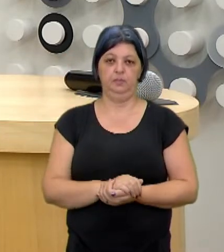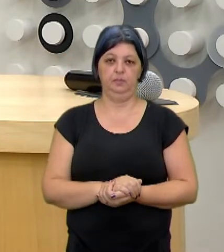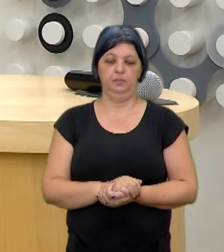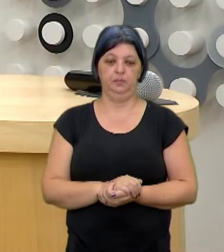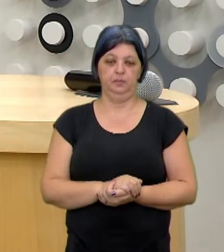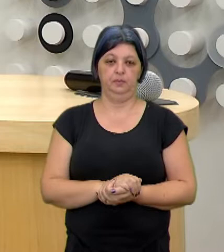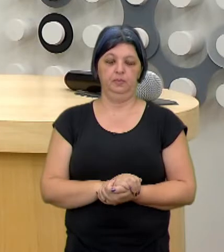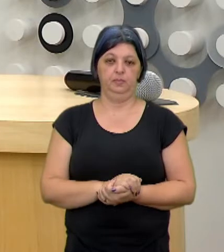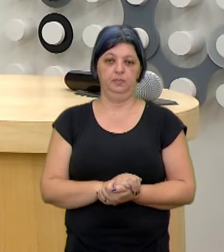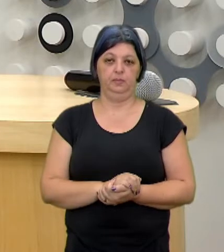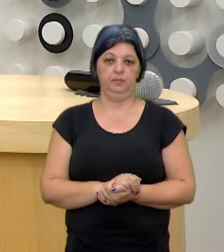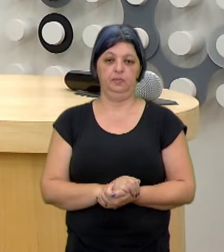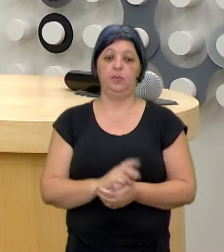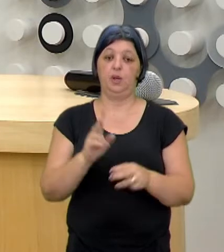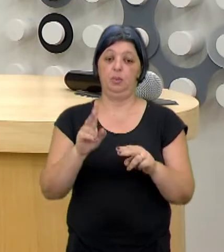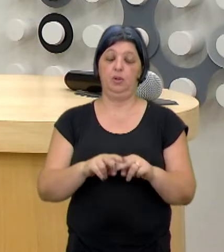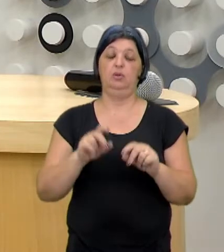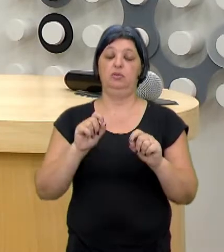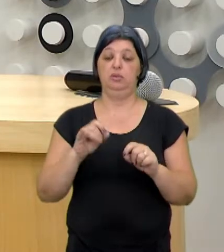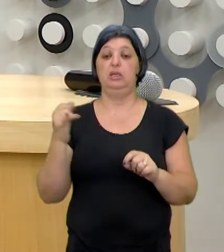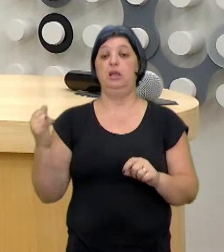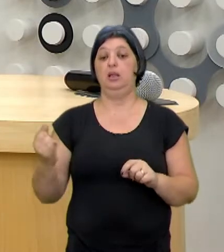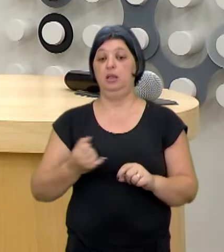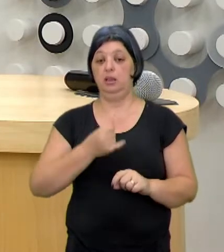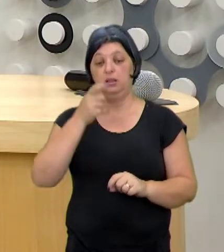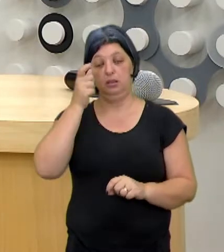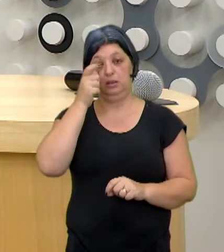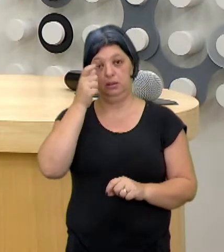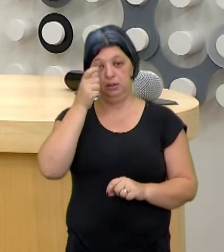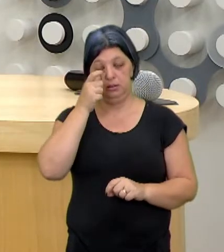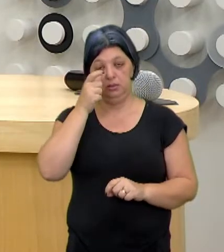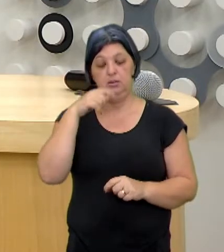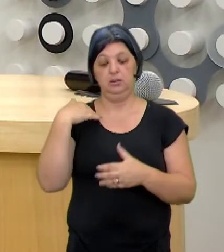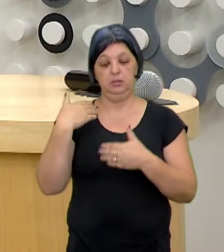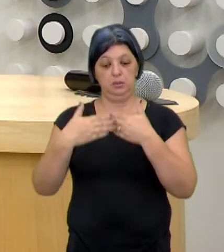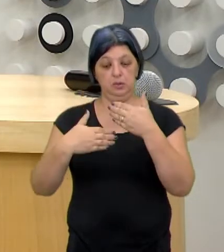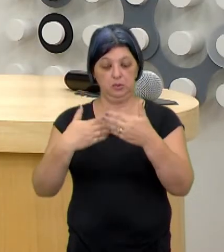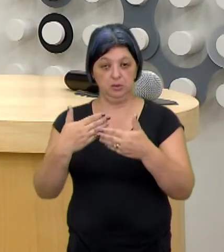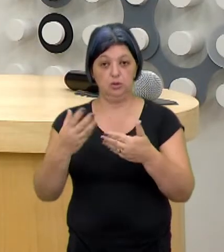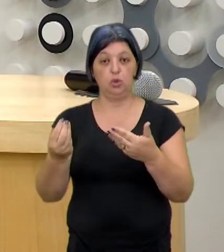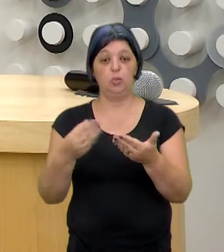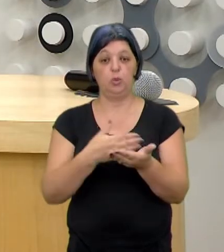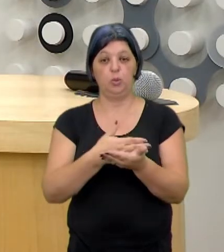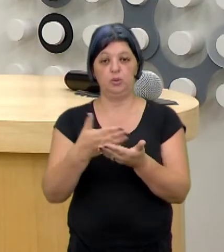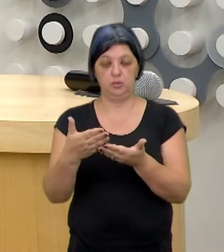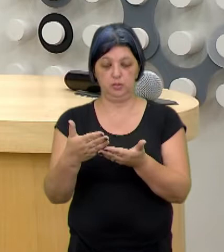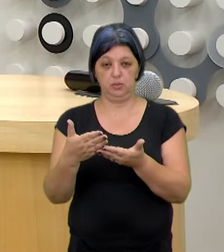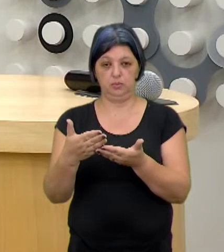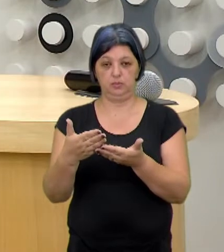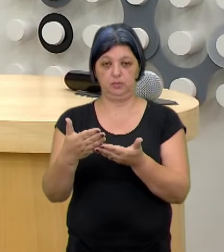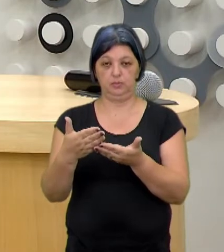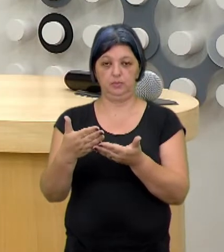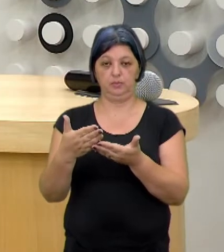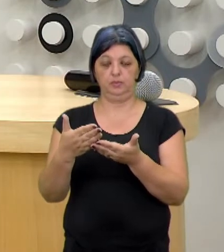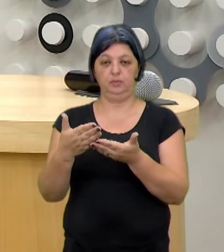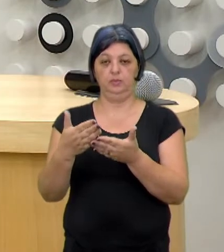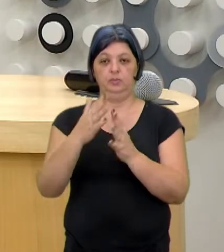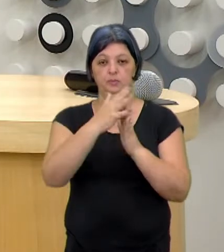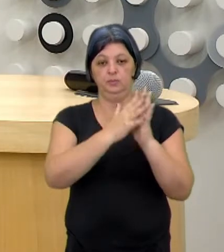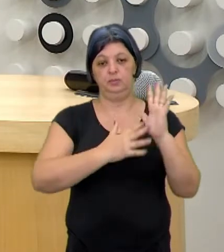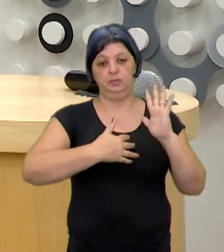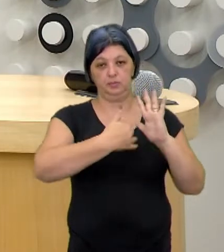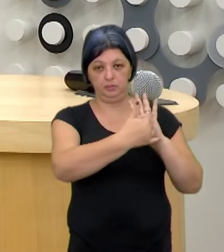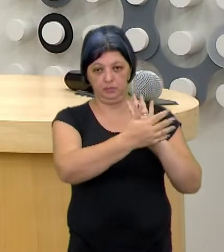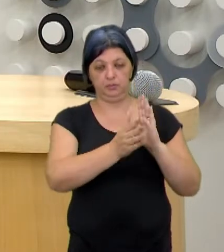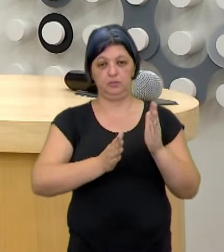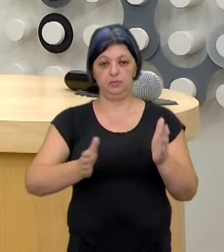isso que é interessante entender esse processo inicial, né, começando aí, né, com a tabela do tempo